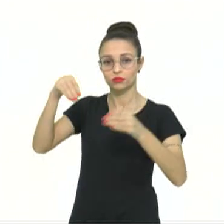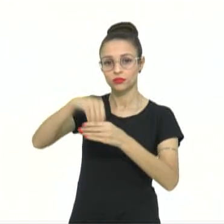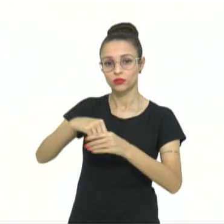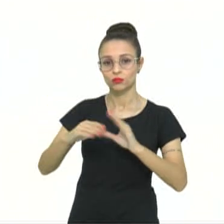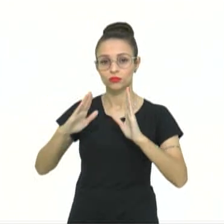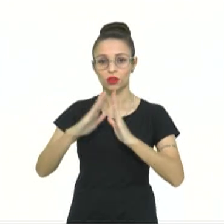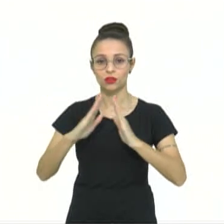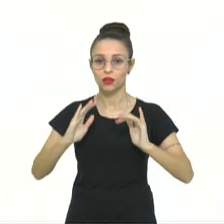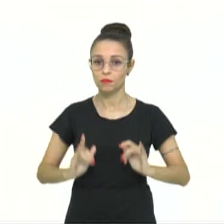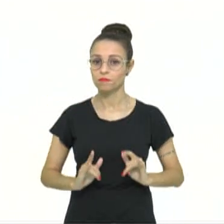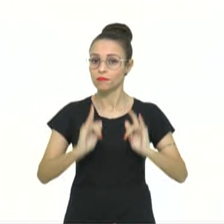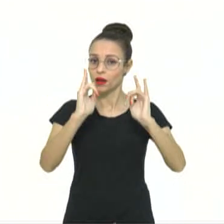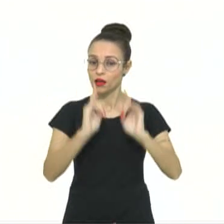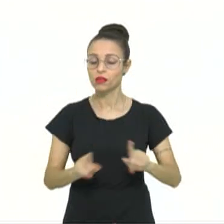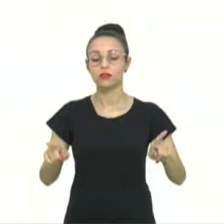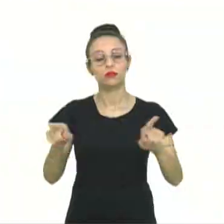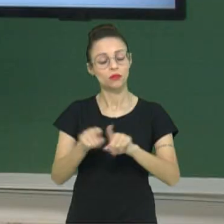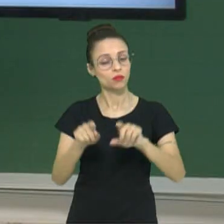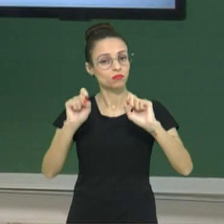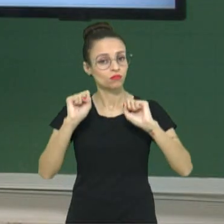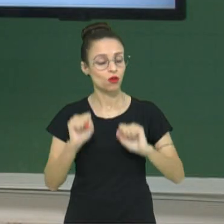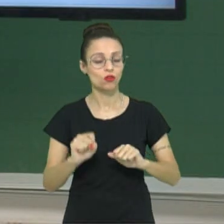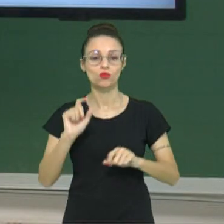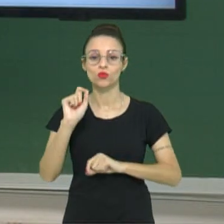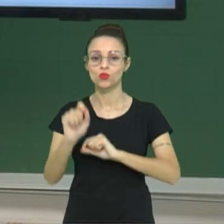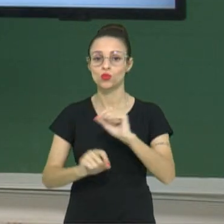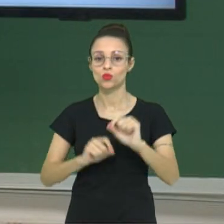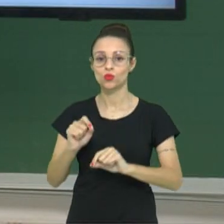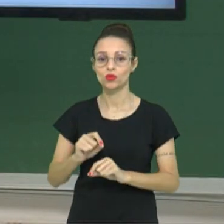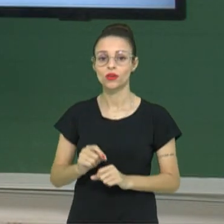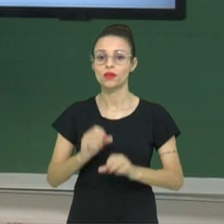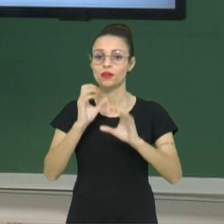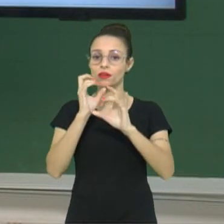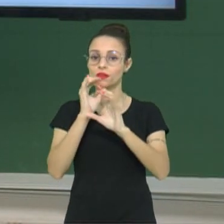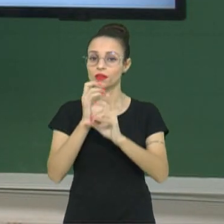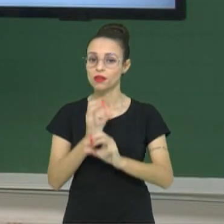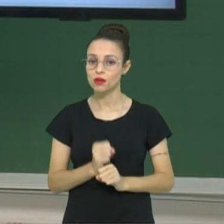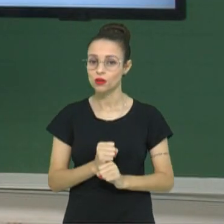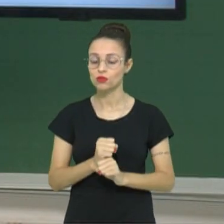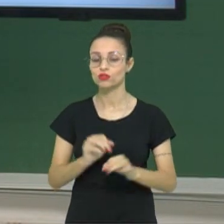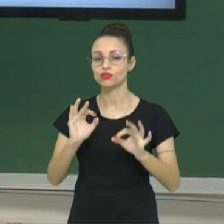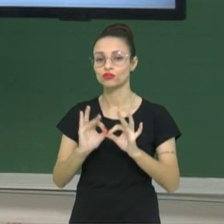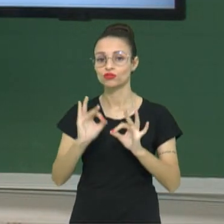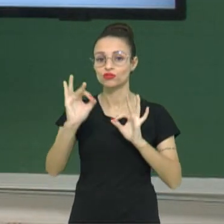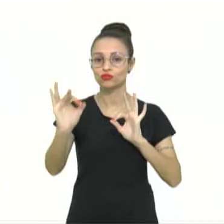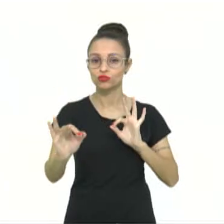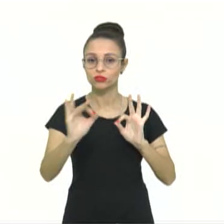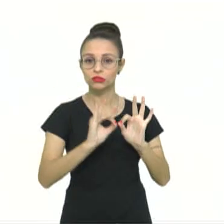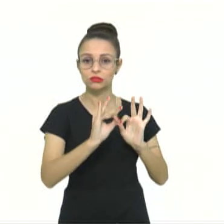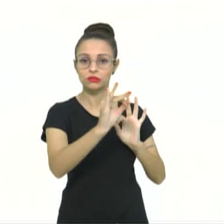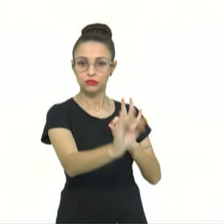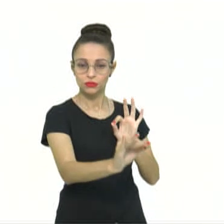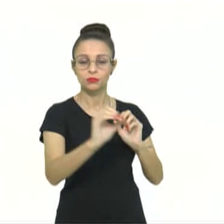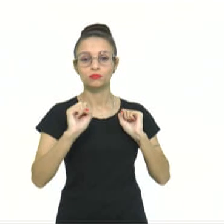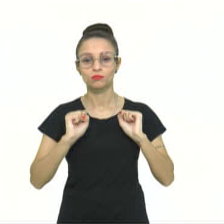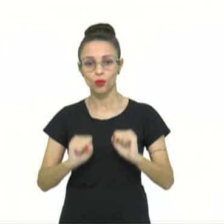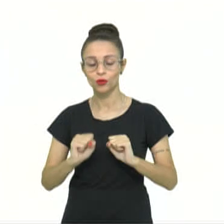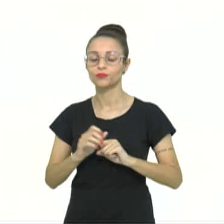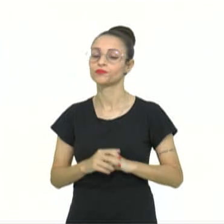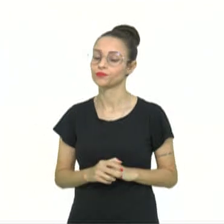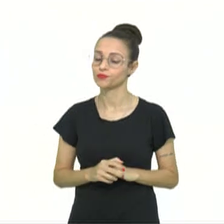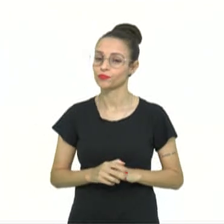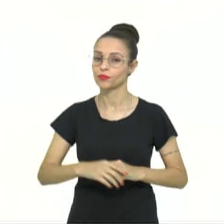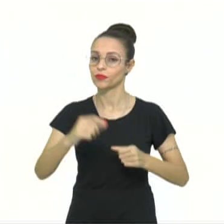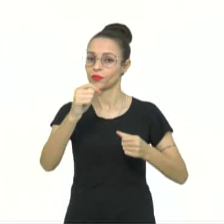de prédio, e também a gente pode fazer aqueles cálculos de distâncias inacessíveis, né? Tudo isso